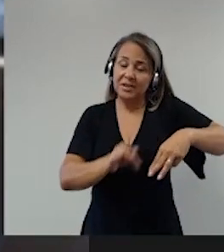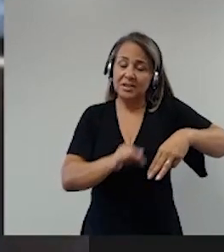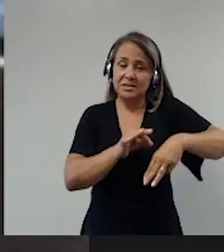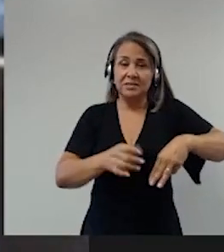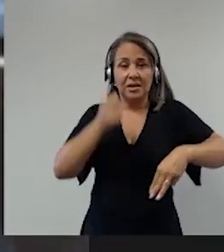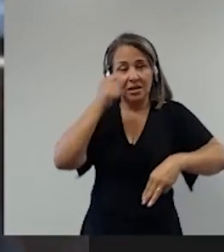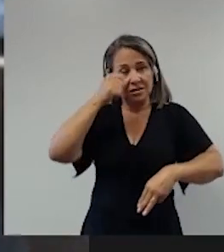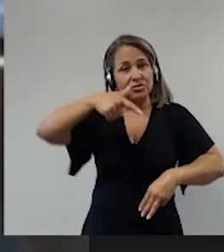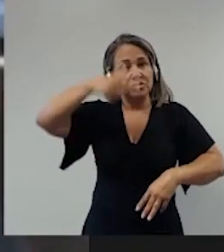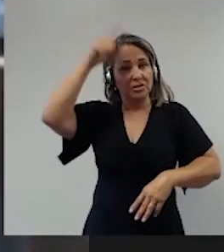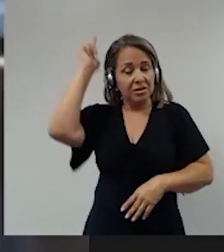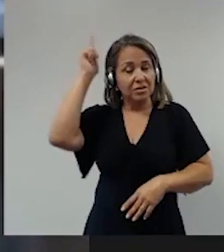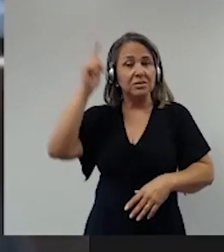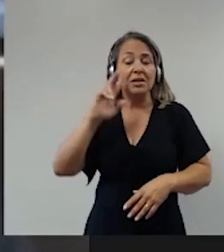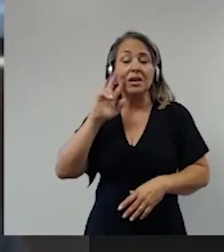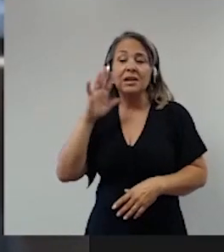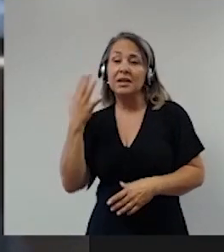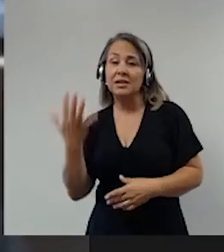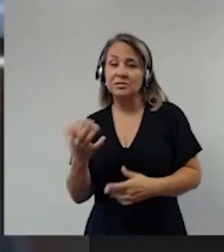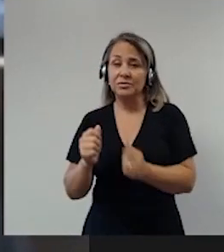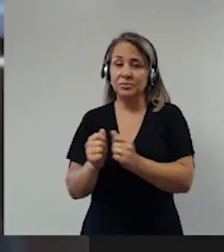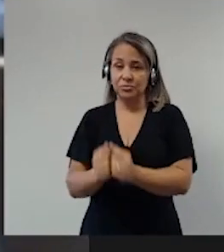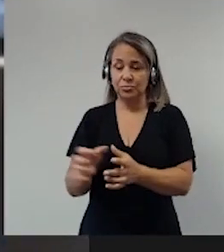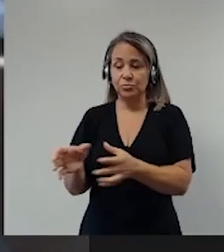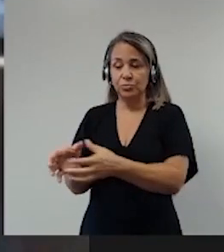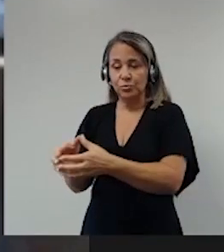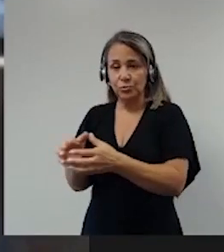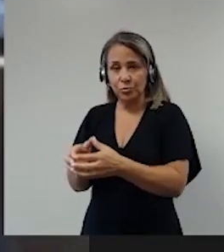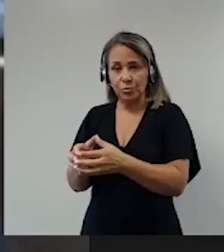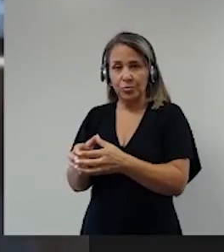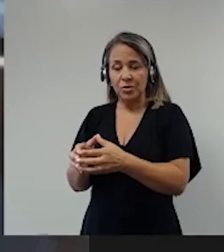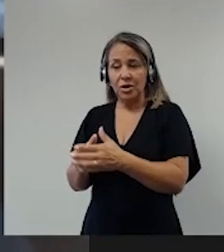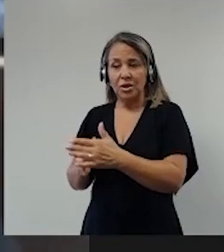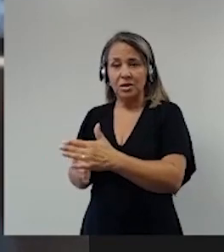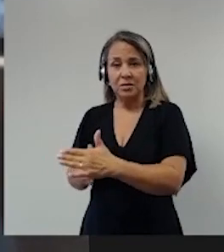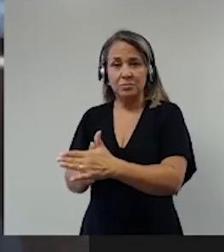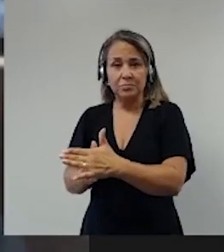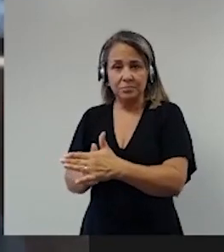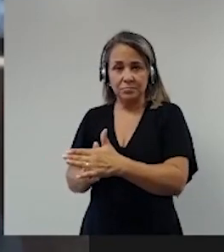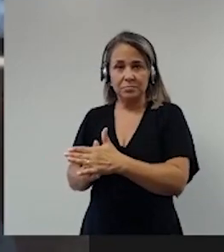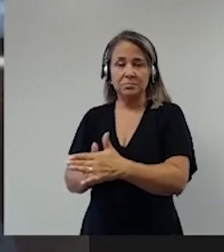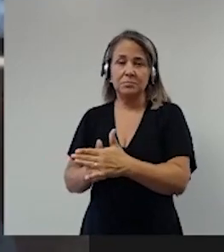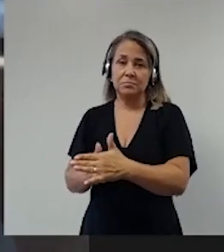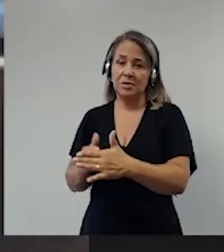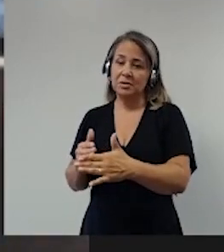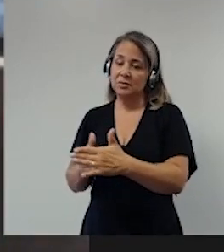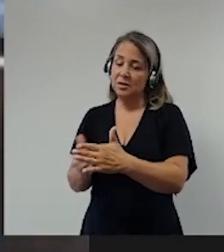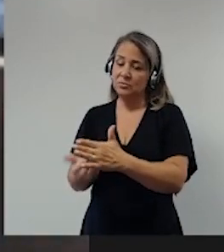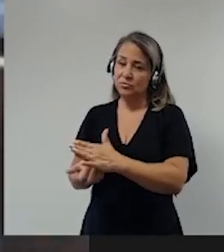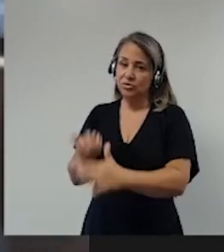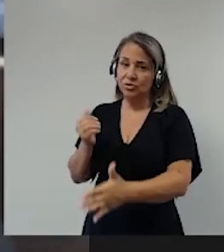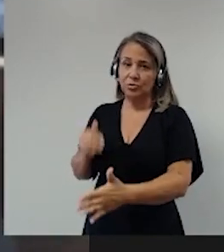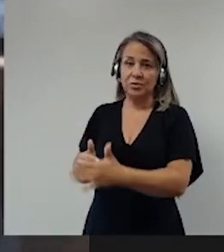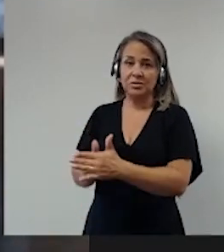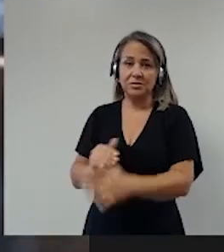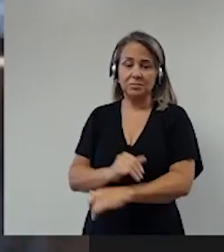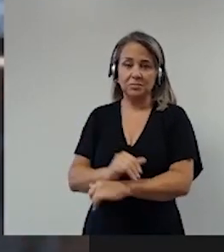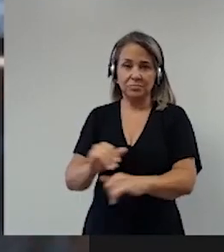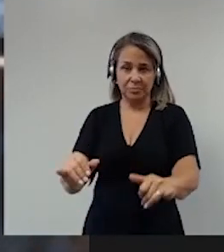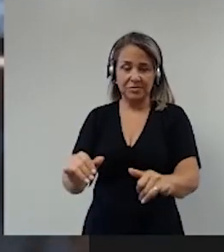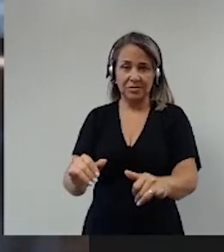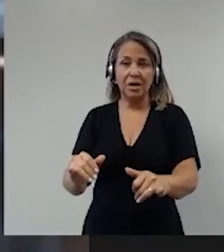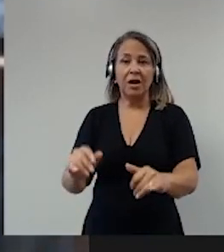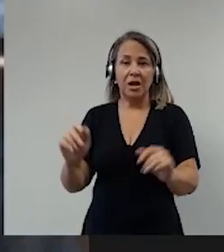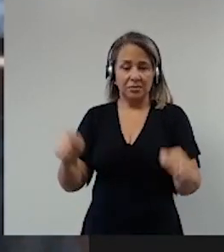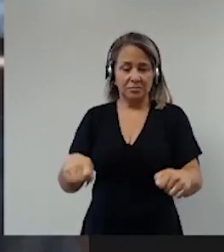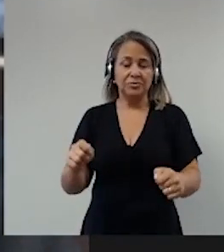esse referendo de sua decisão pela Corte, impossibilitou essa restrição desse acesso à informação, ele prestou,